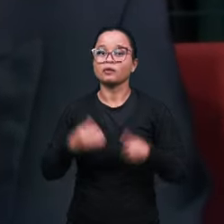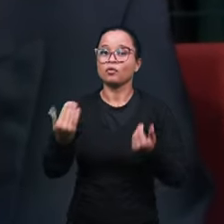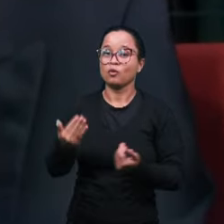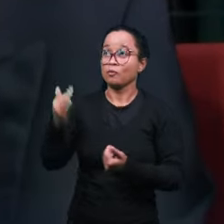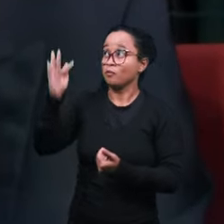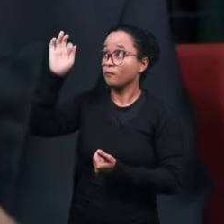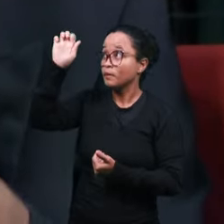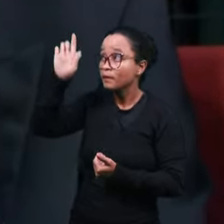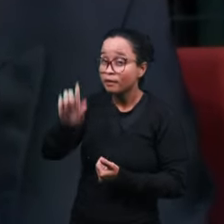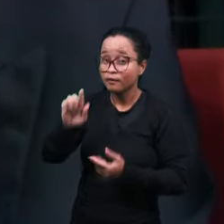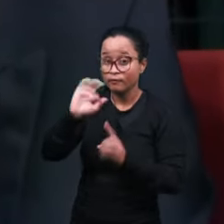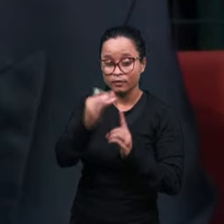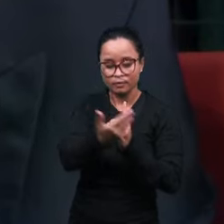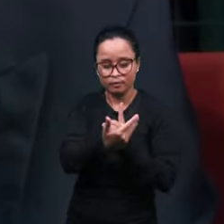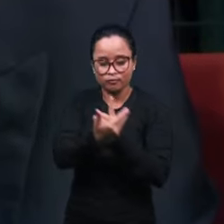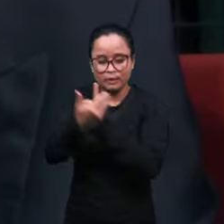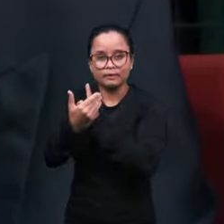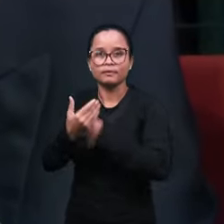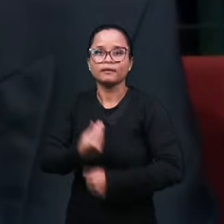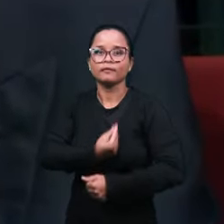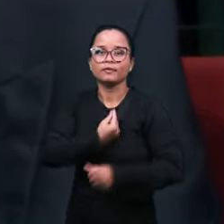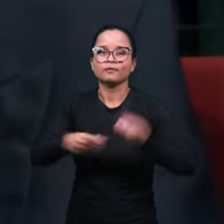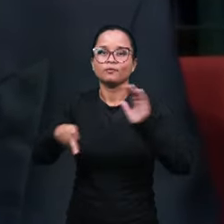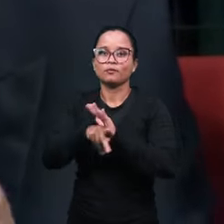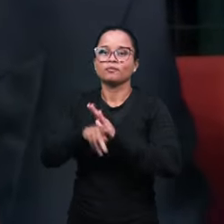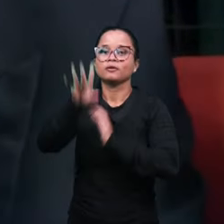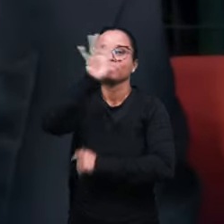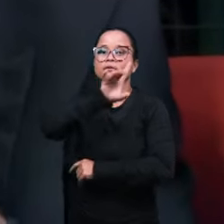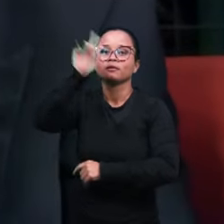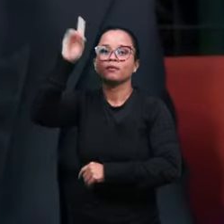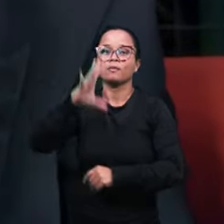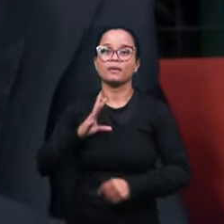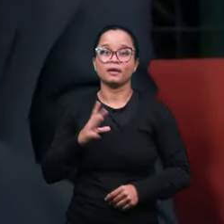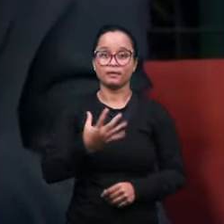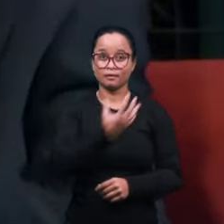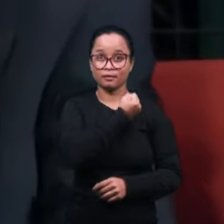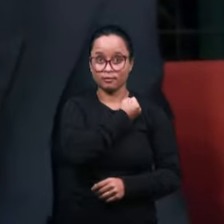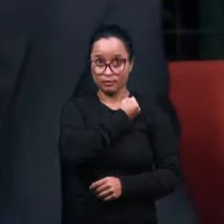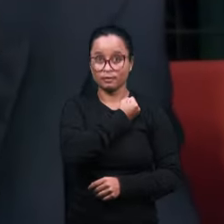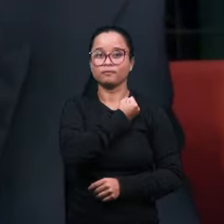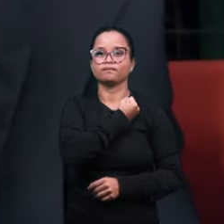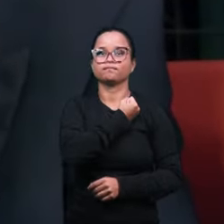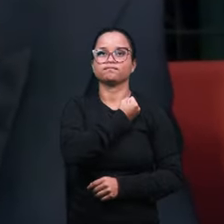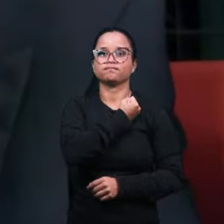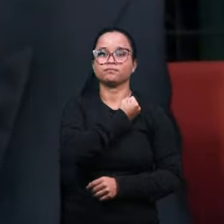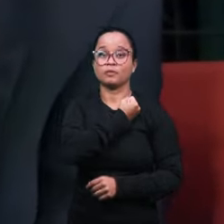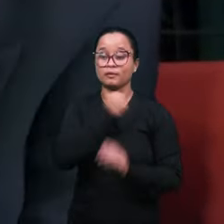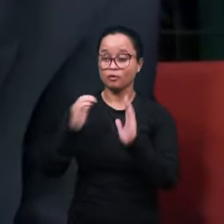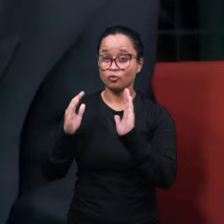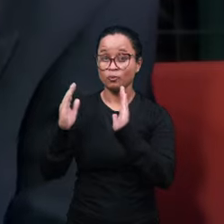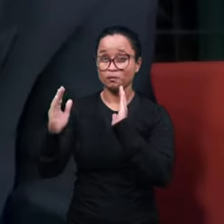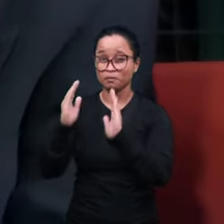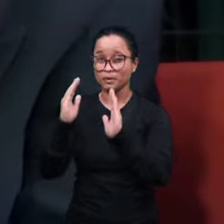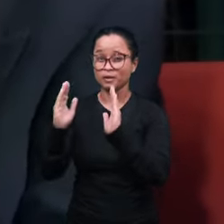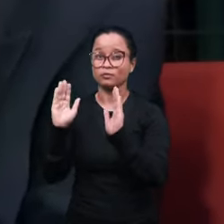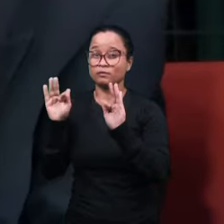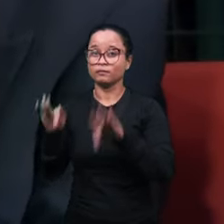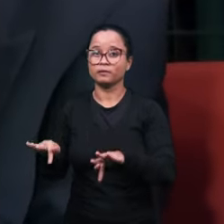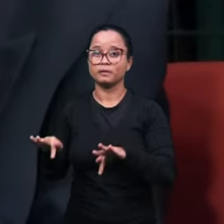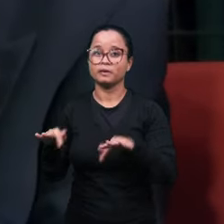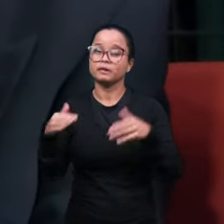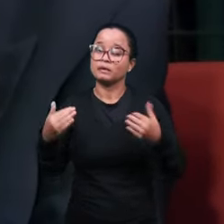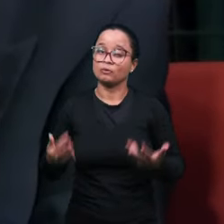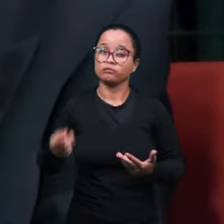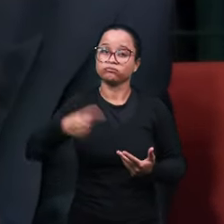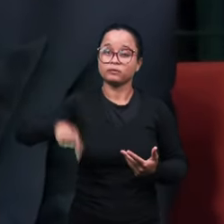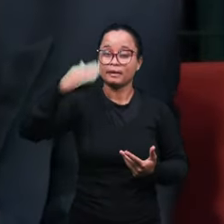estáis guardados na virtude de Deus para a salvação já prestes a se revelar no último tempo. Então, porque nós sabemos